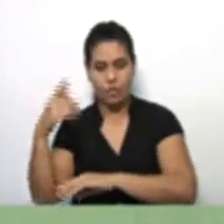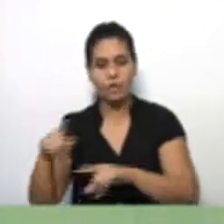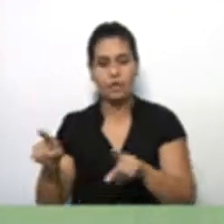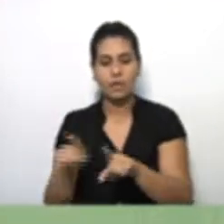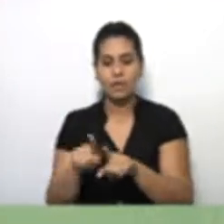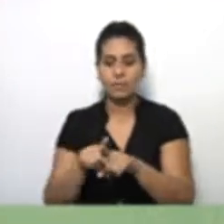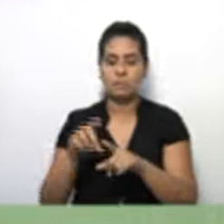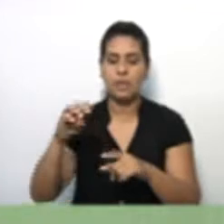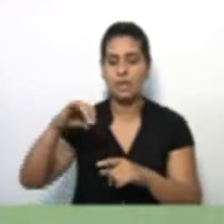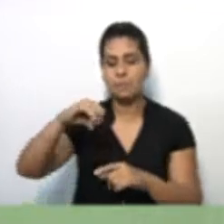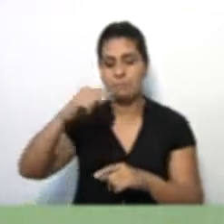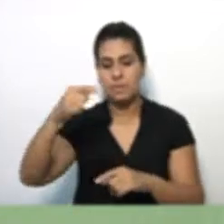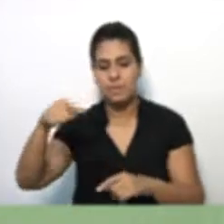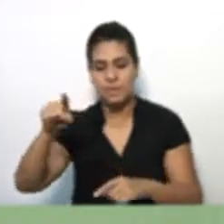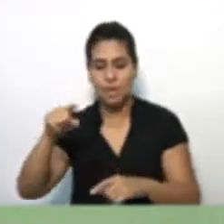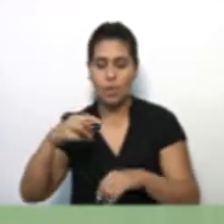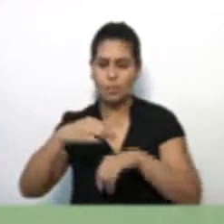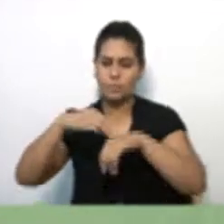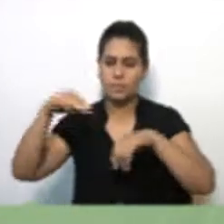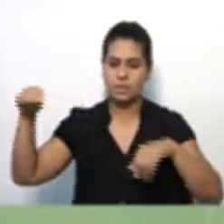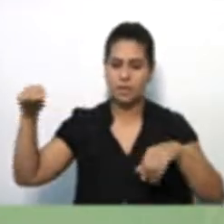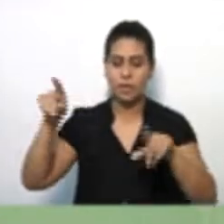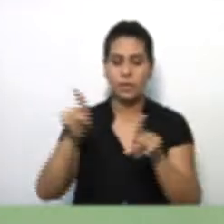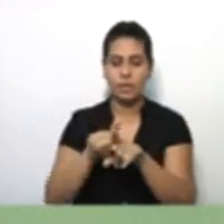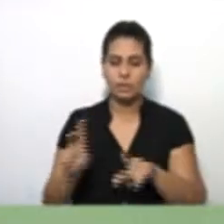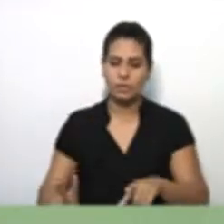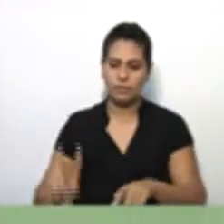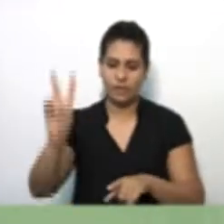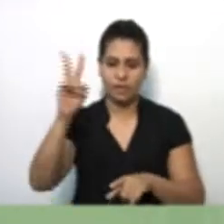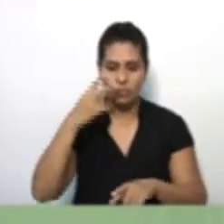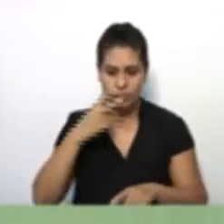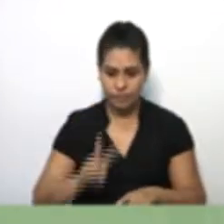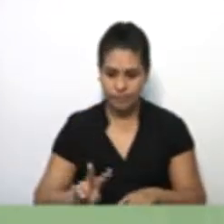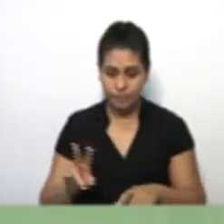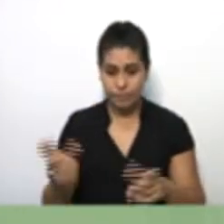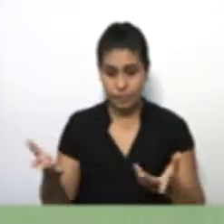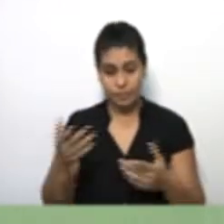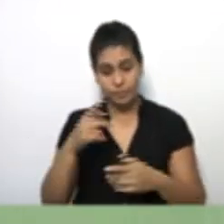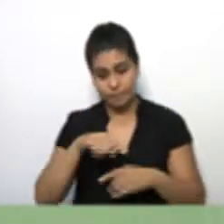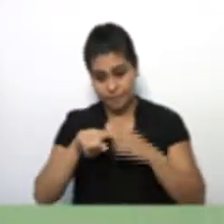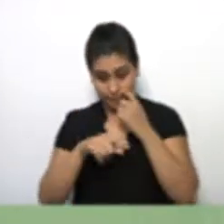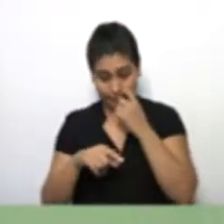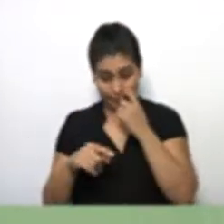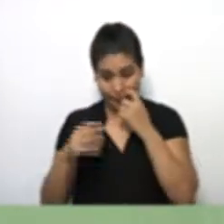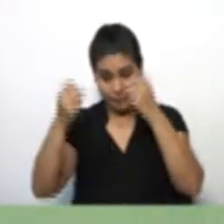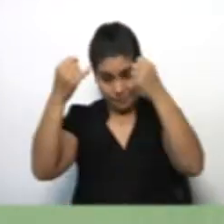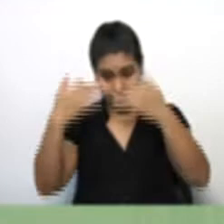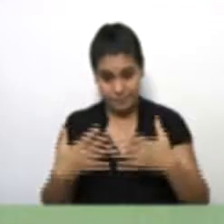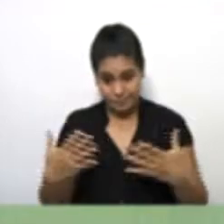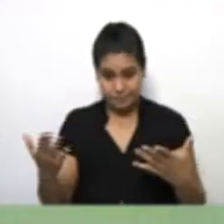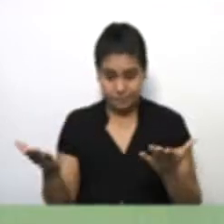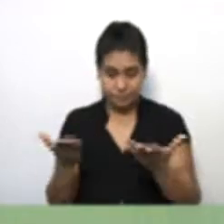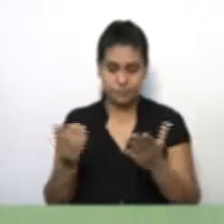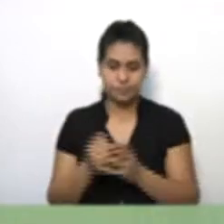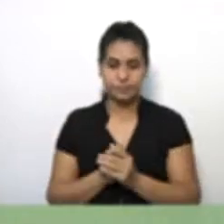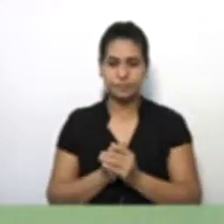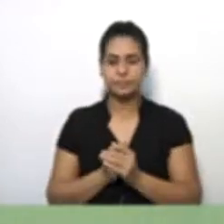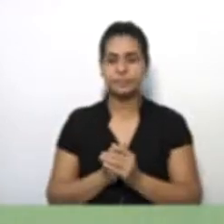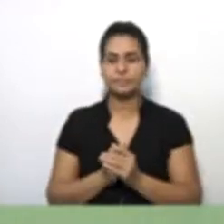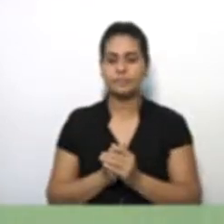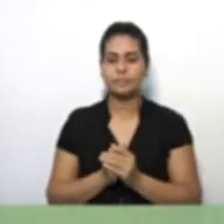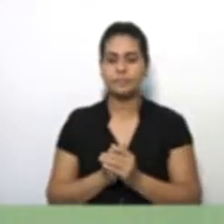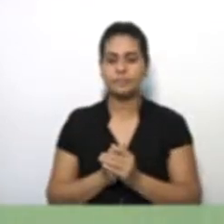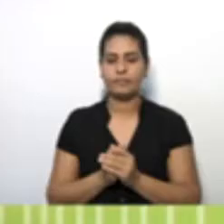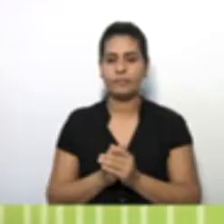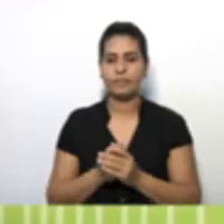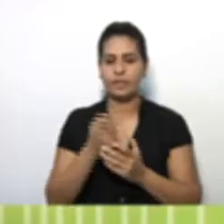ambiente, a missão, a visão e os valores. Então, meu jovem, preste bem atenção no que eu vou te passar hoje, que eu vou te passar